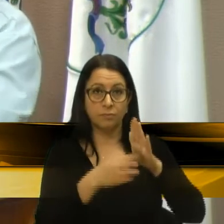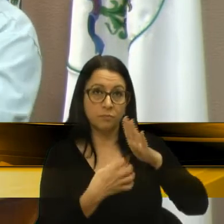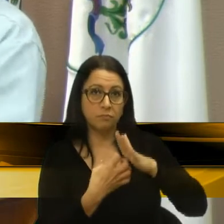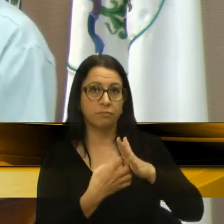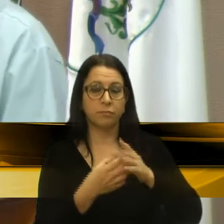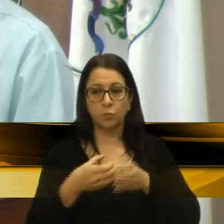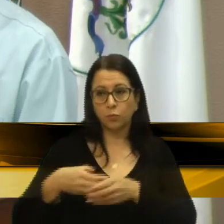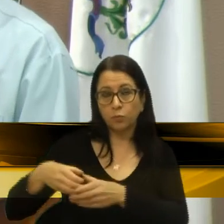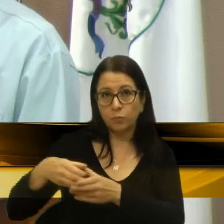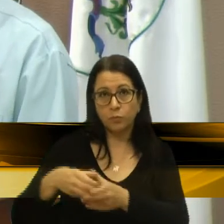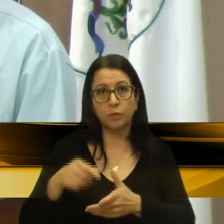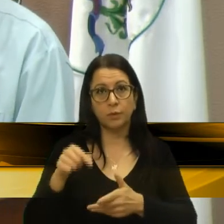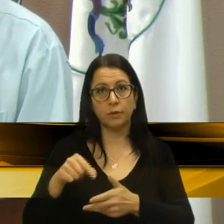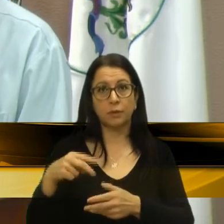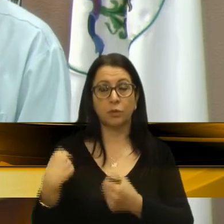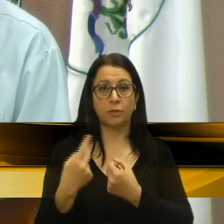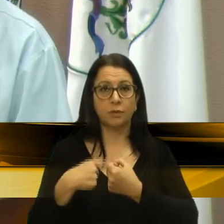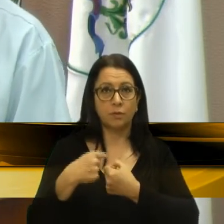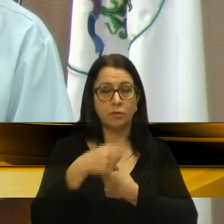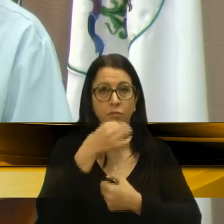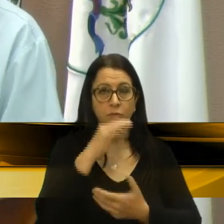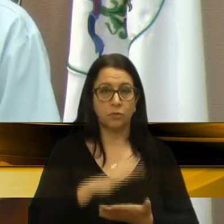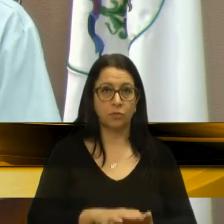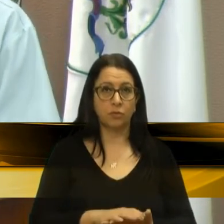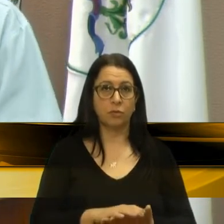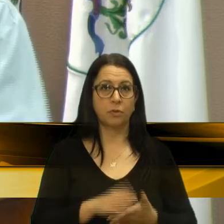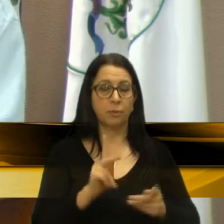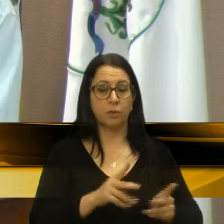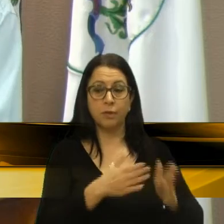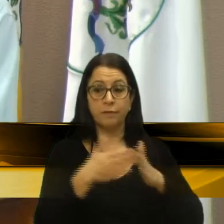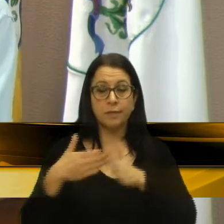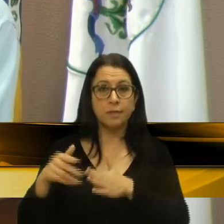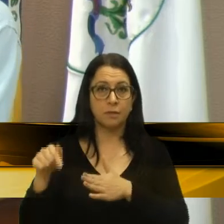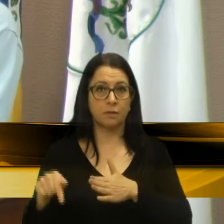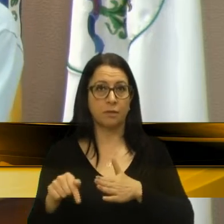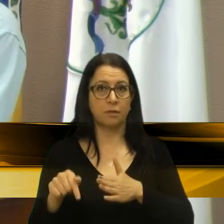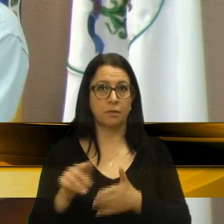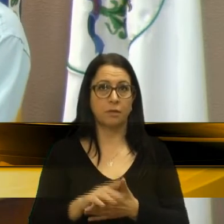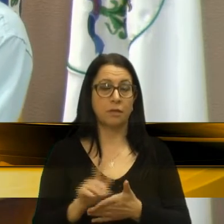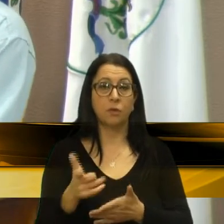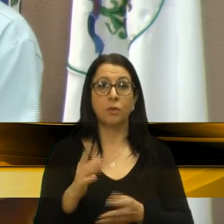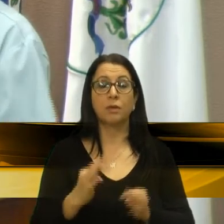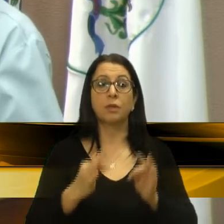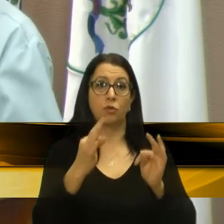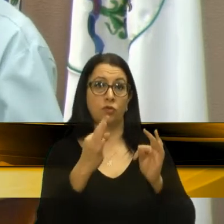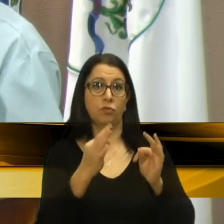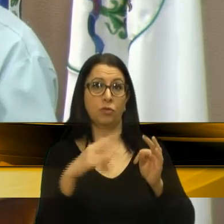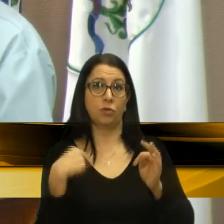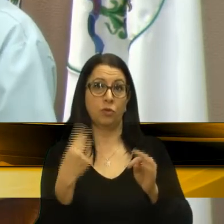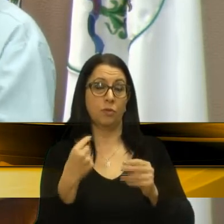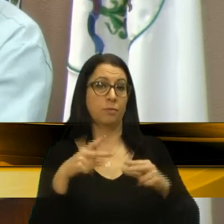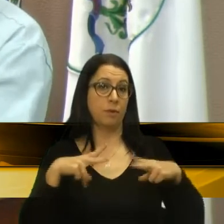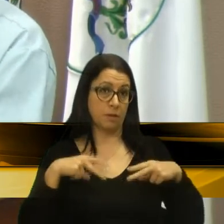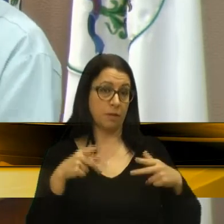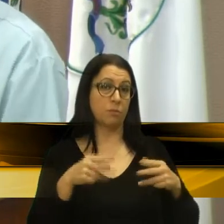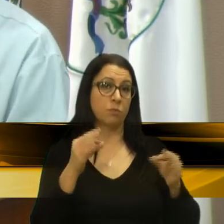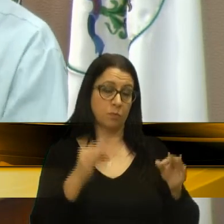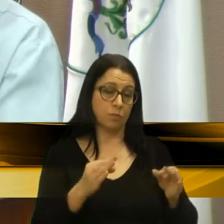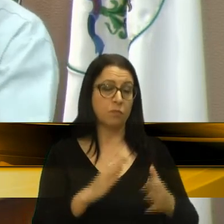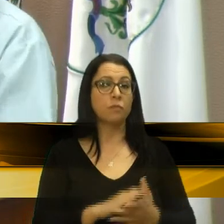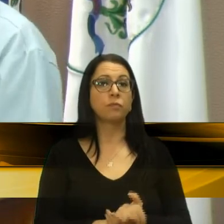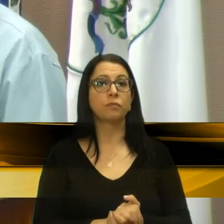um turista aqui para a cidade de caxias do sul tem um visitante e sem a tecnologia que nós merecemos então com certeza